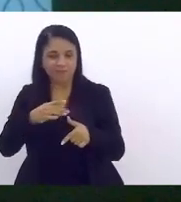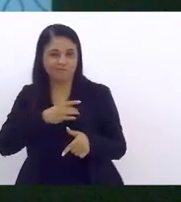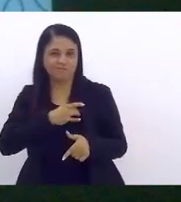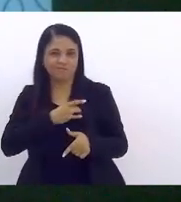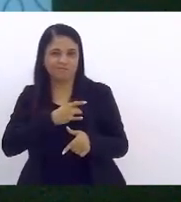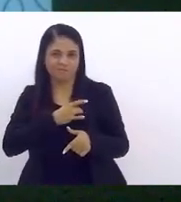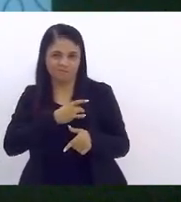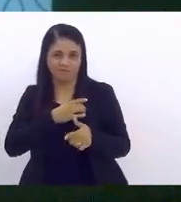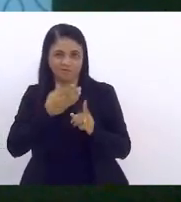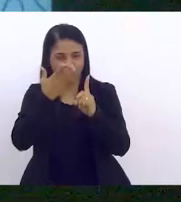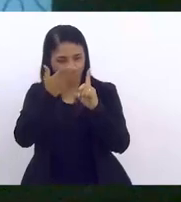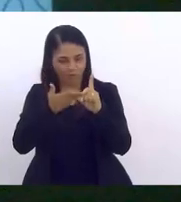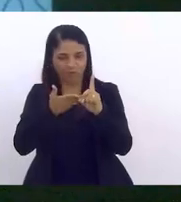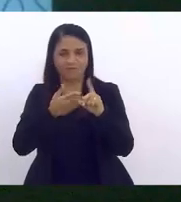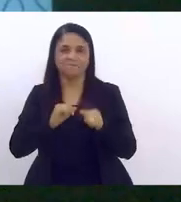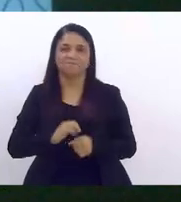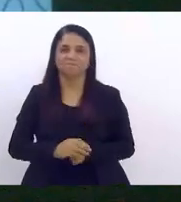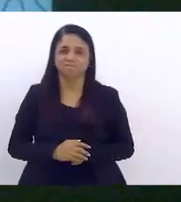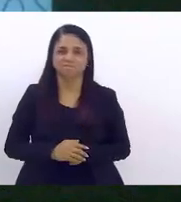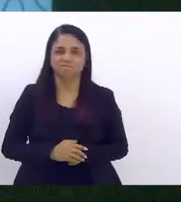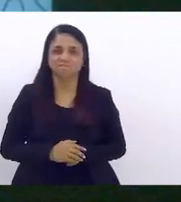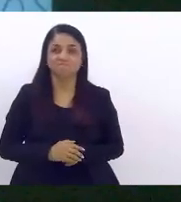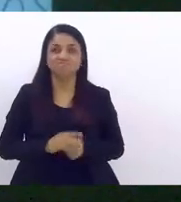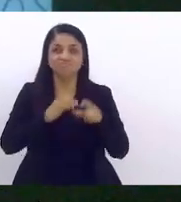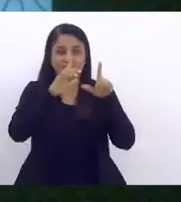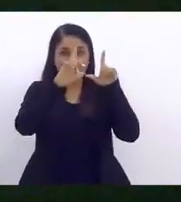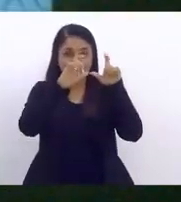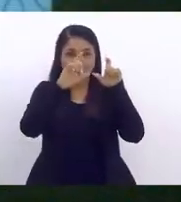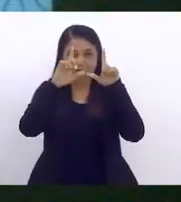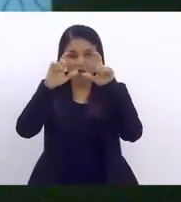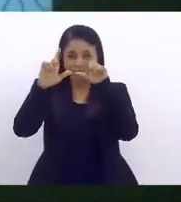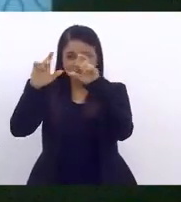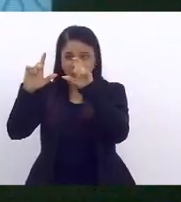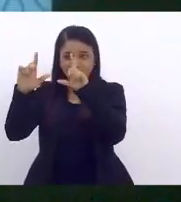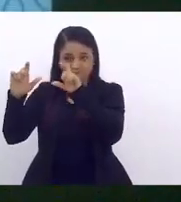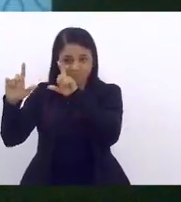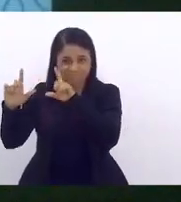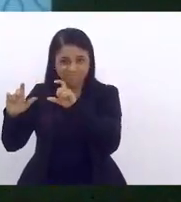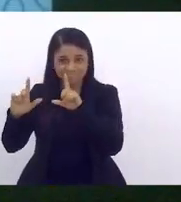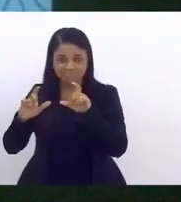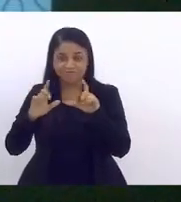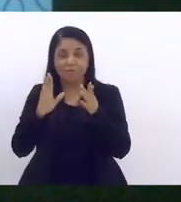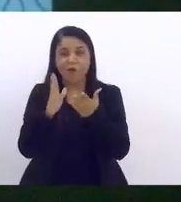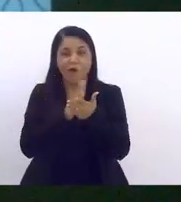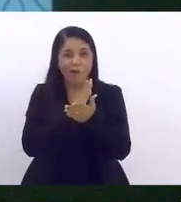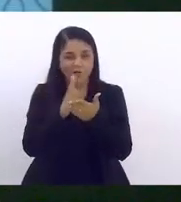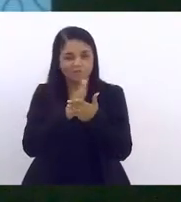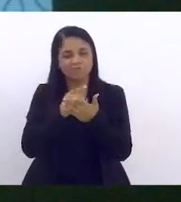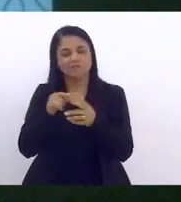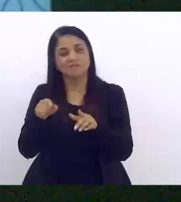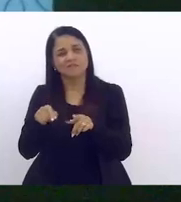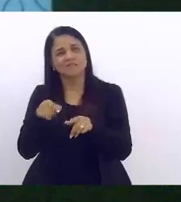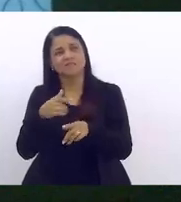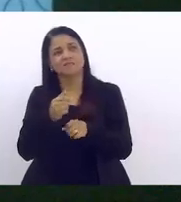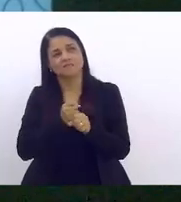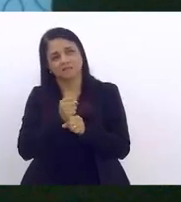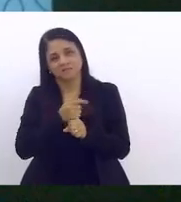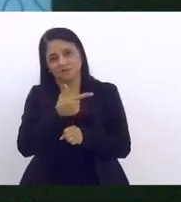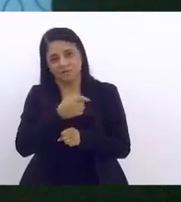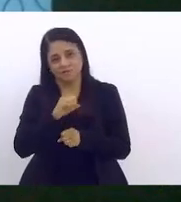voluntariado. E aqui são as fotos de algumas, né? Esse ano também nós recebemos